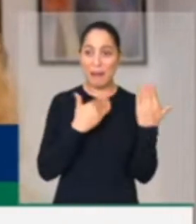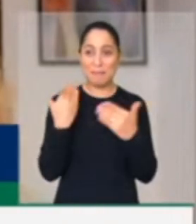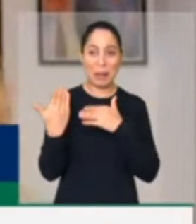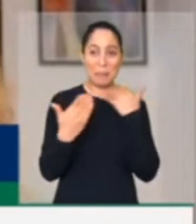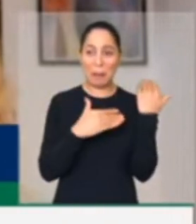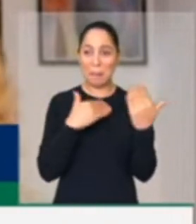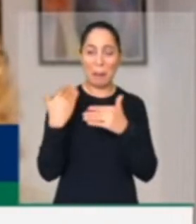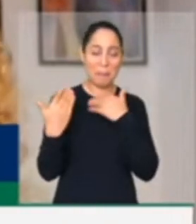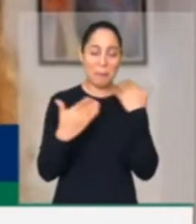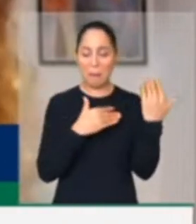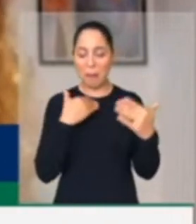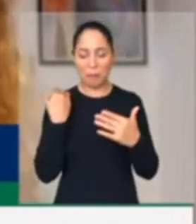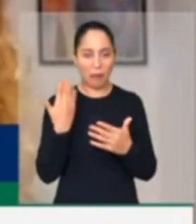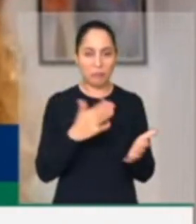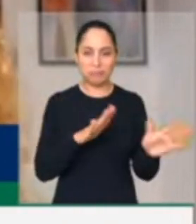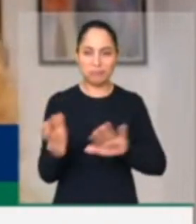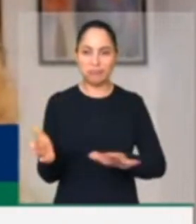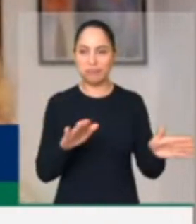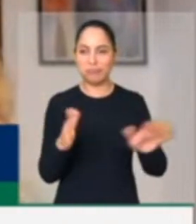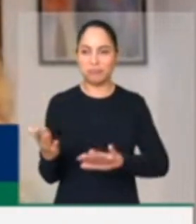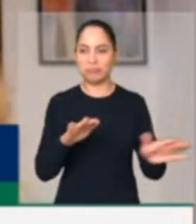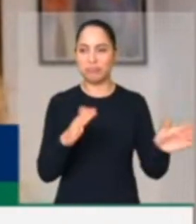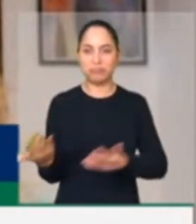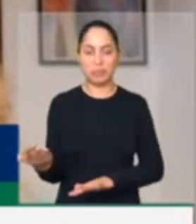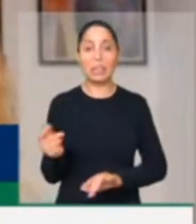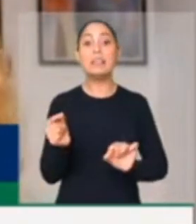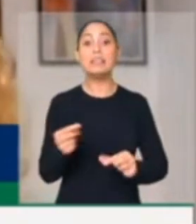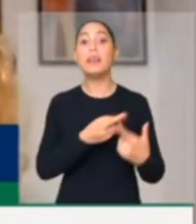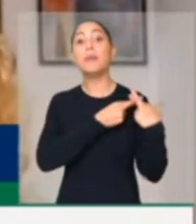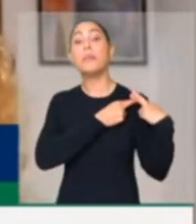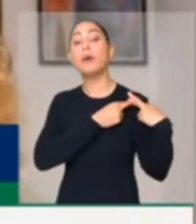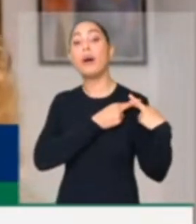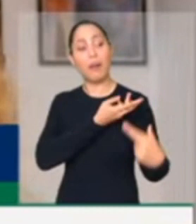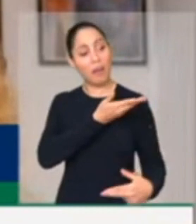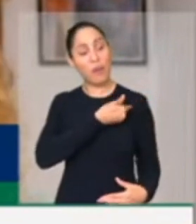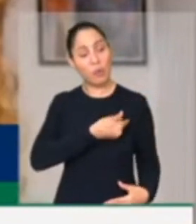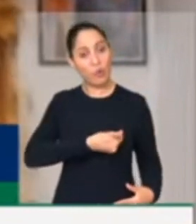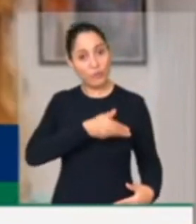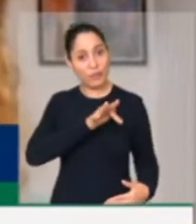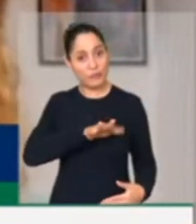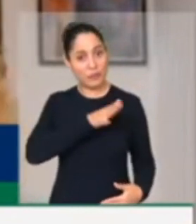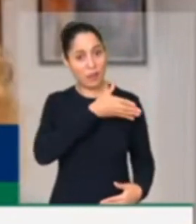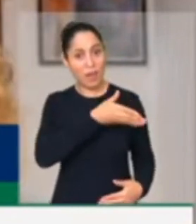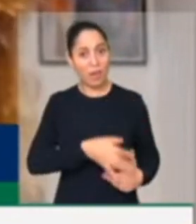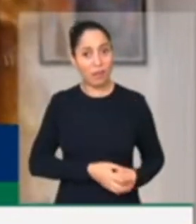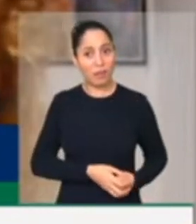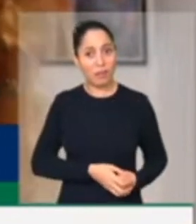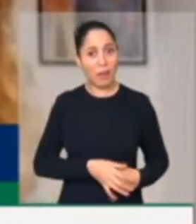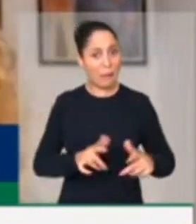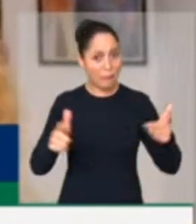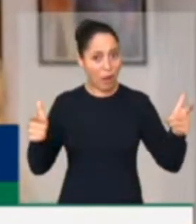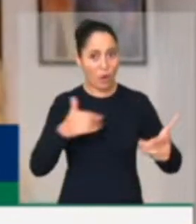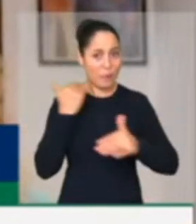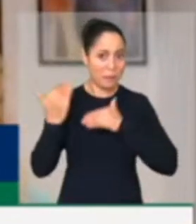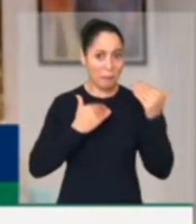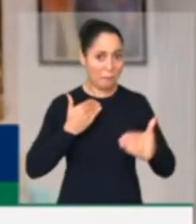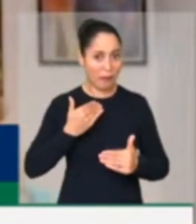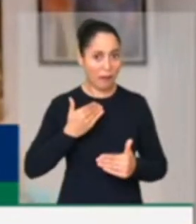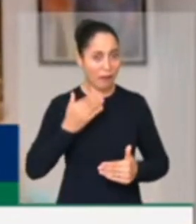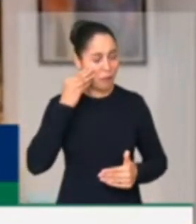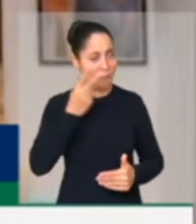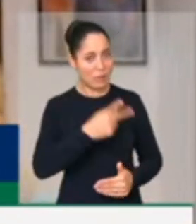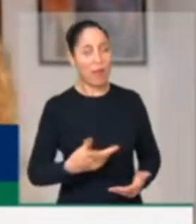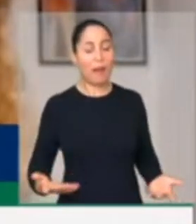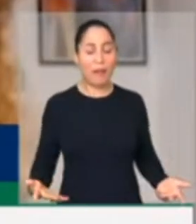seu governo, pela maioria dessas mortes. Então, este Congresso precisa tomar medidas claras em